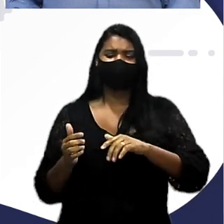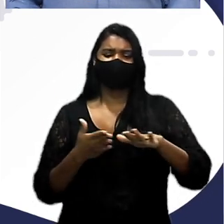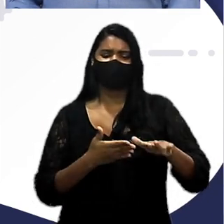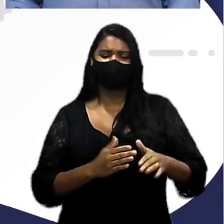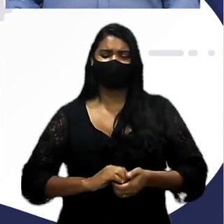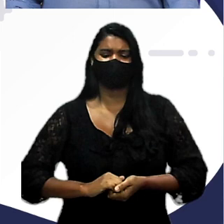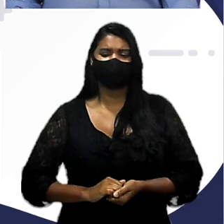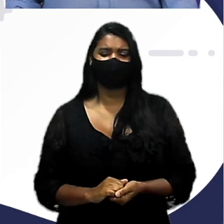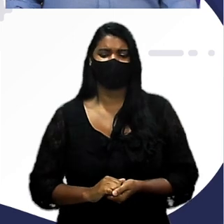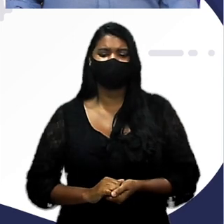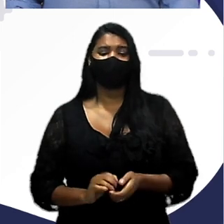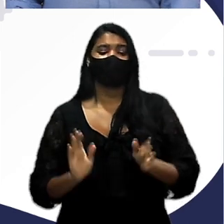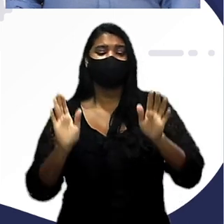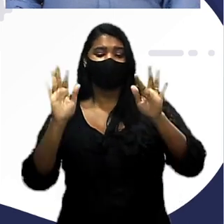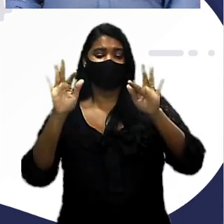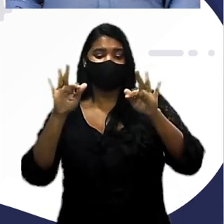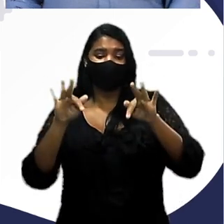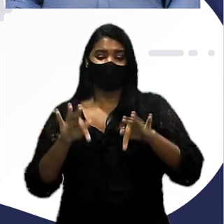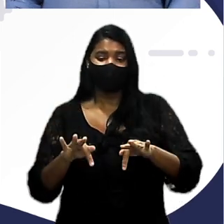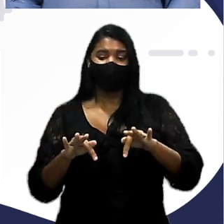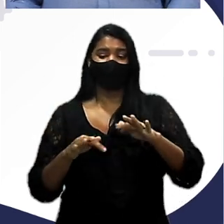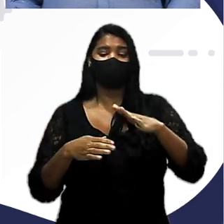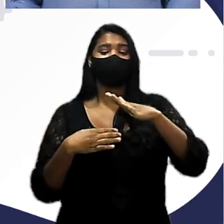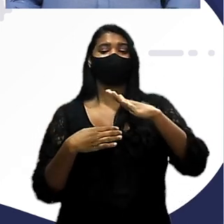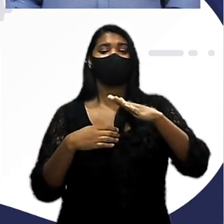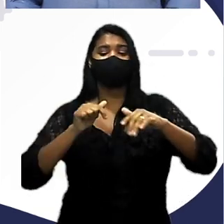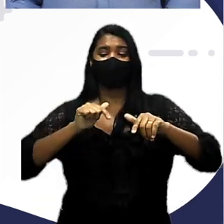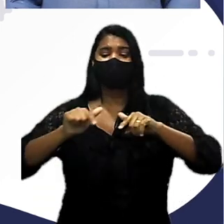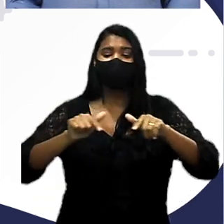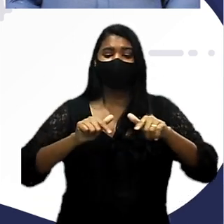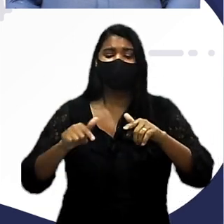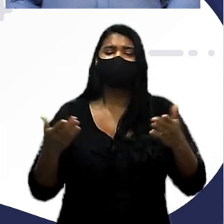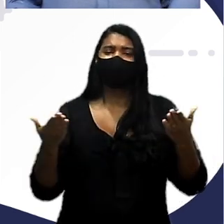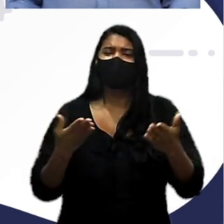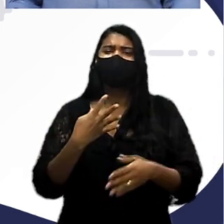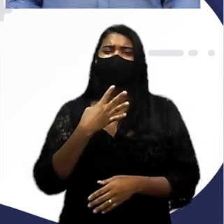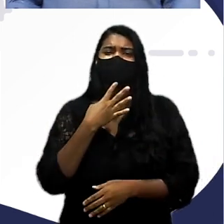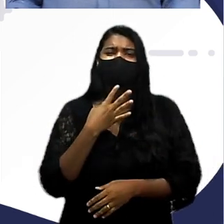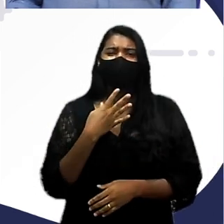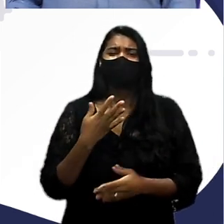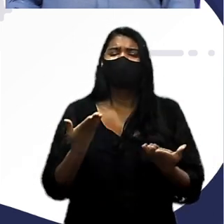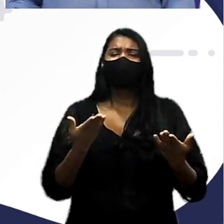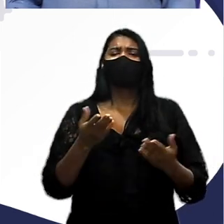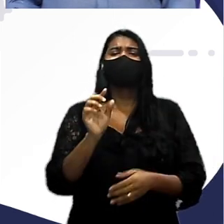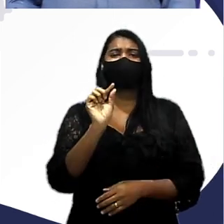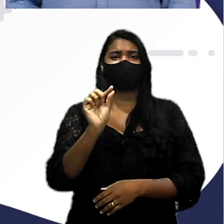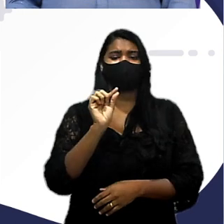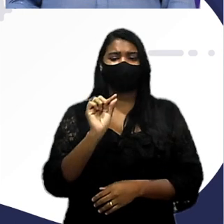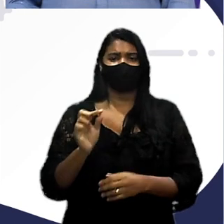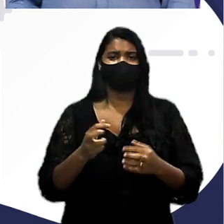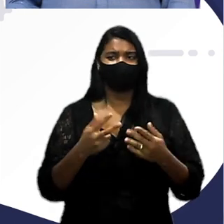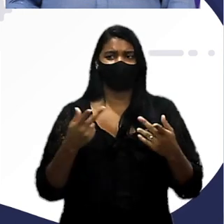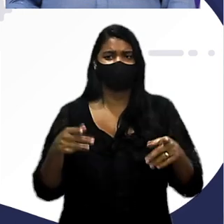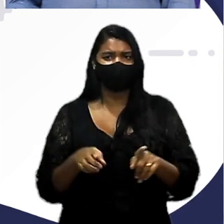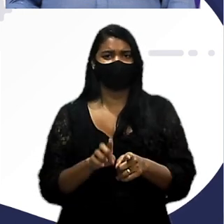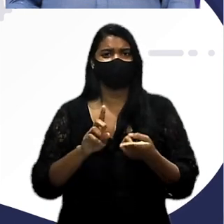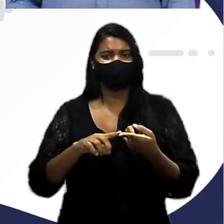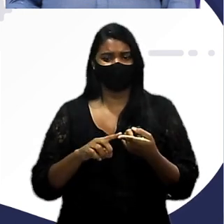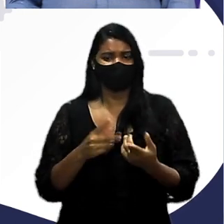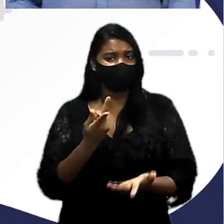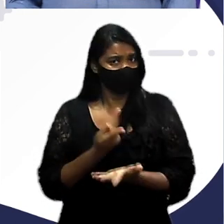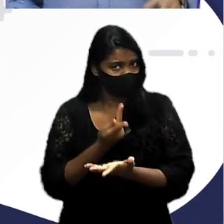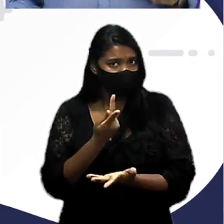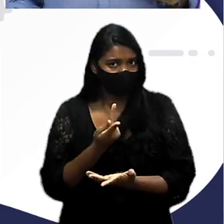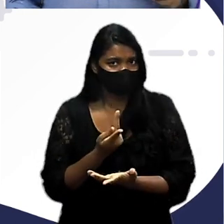ó, o fim, né, do emprego como conhecemos, é isso que em muitos casos pode vir a